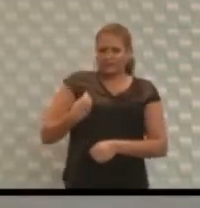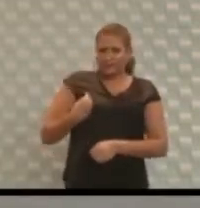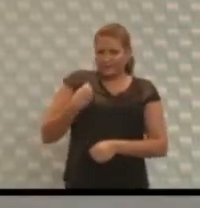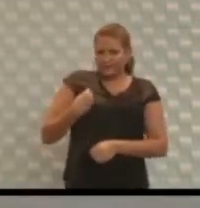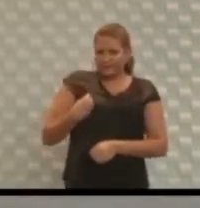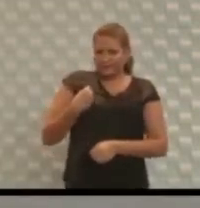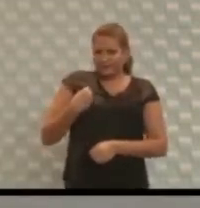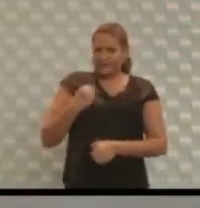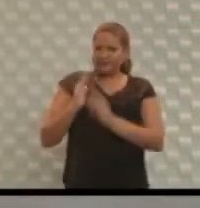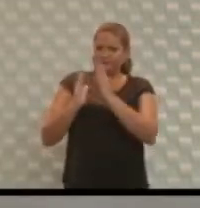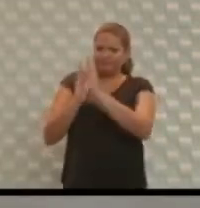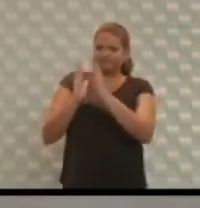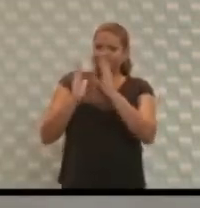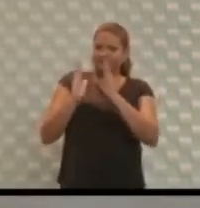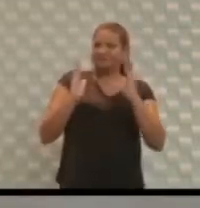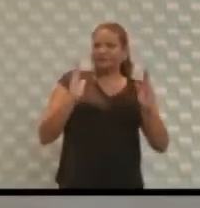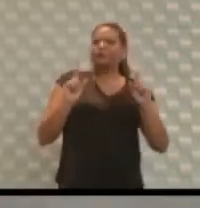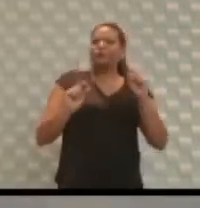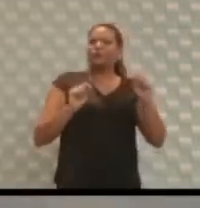coisa,